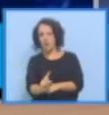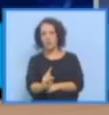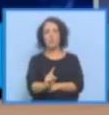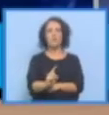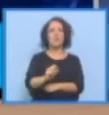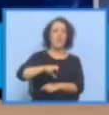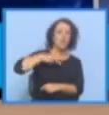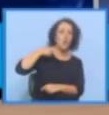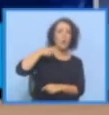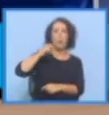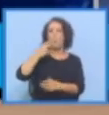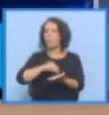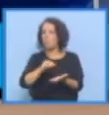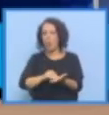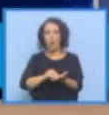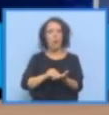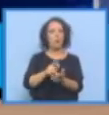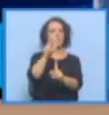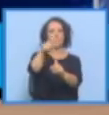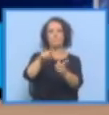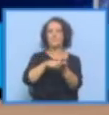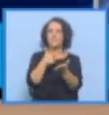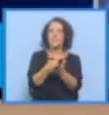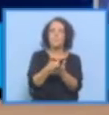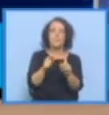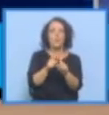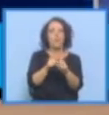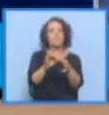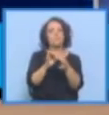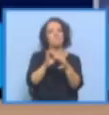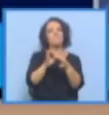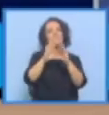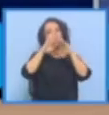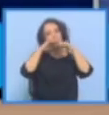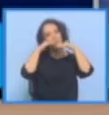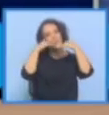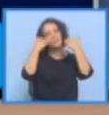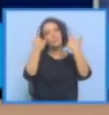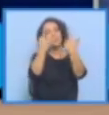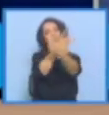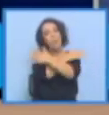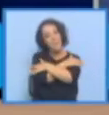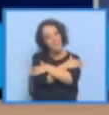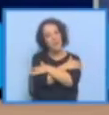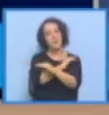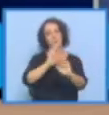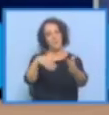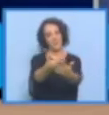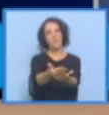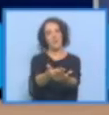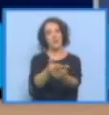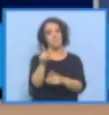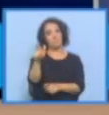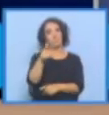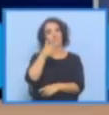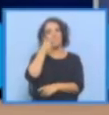fosse rico, fosse pobre, era uma alma, era um irmão e merecia um sorriso e merecia um abraço. E para mim esse foi o grande testemunho dele,